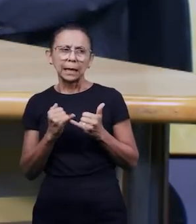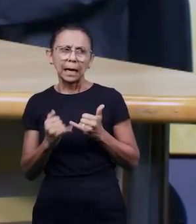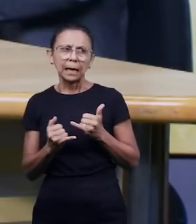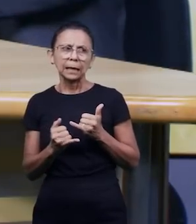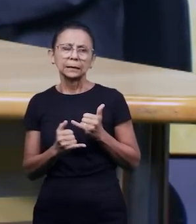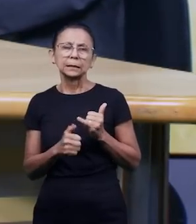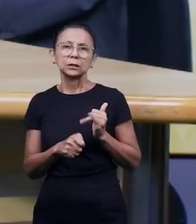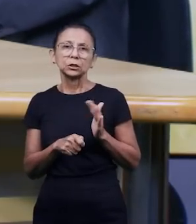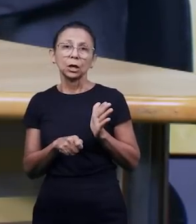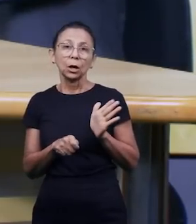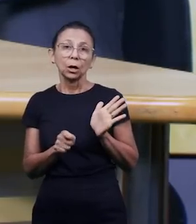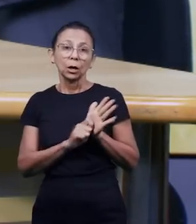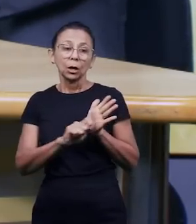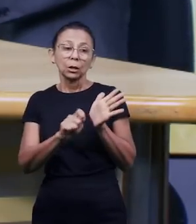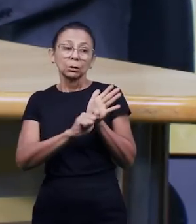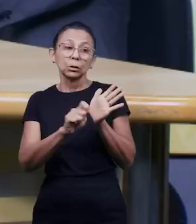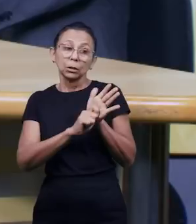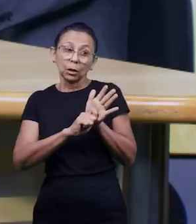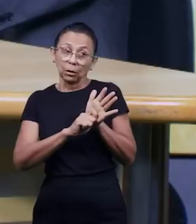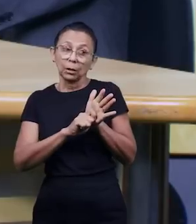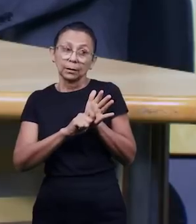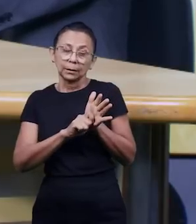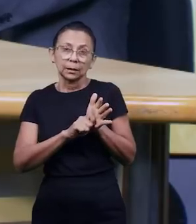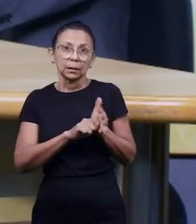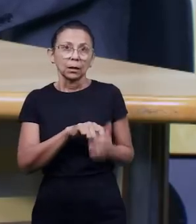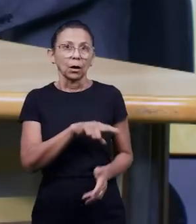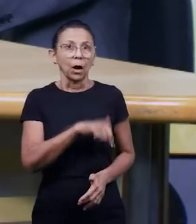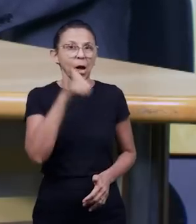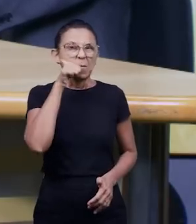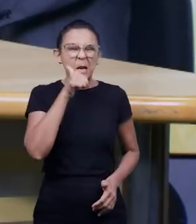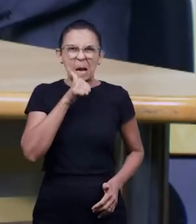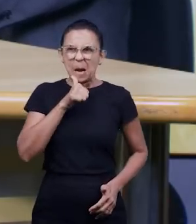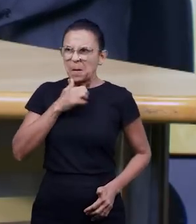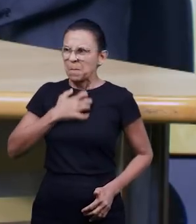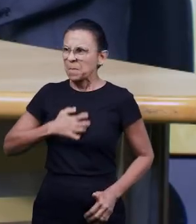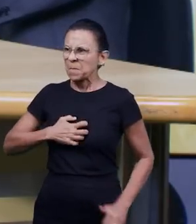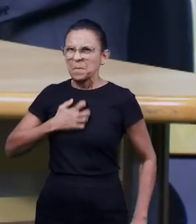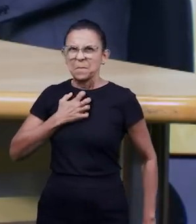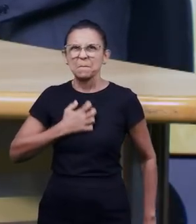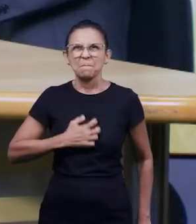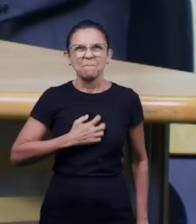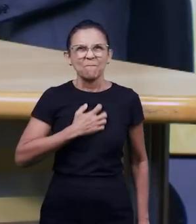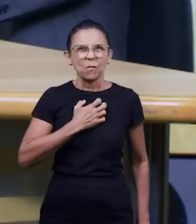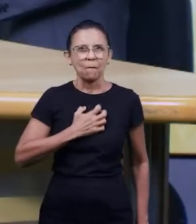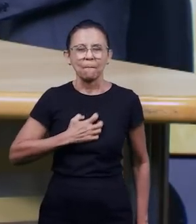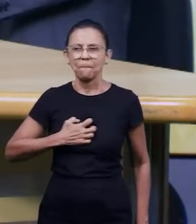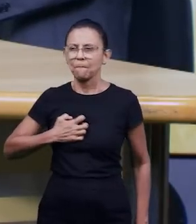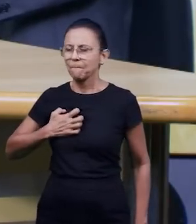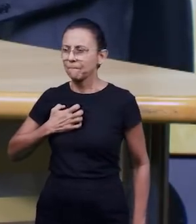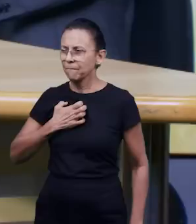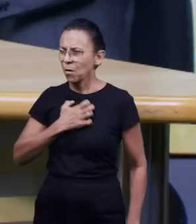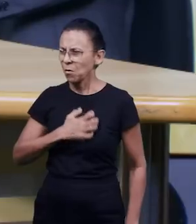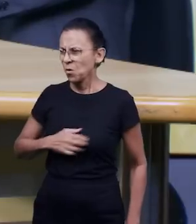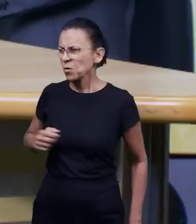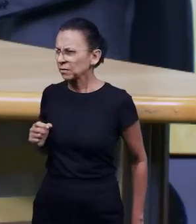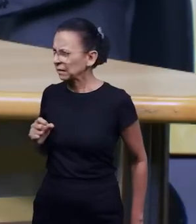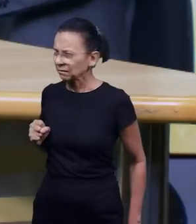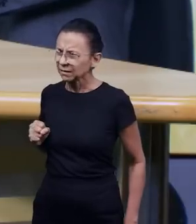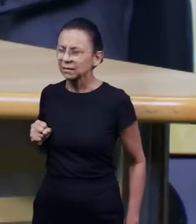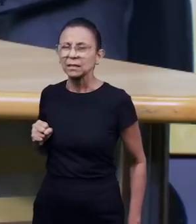meninos da senhora na praia e de repente eram todos presos. E